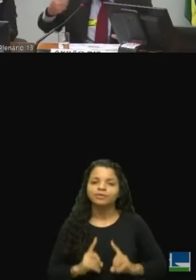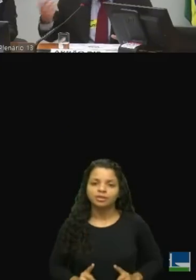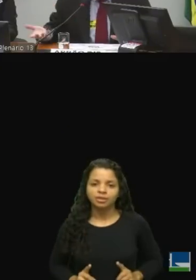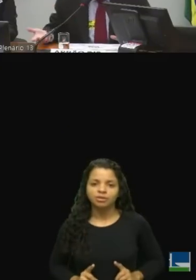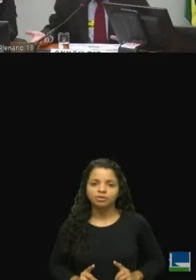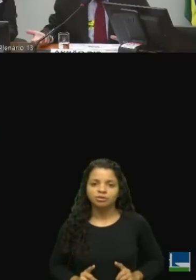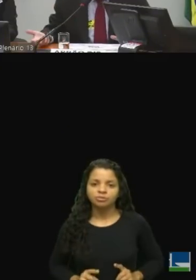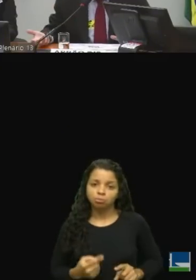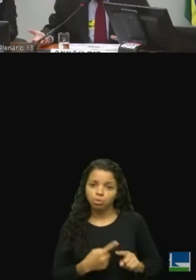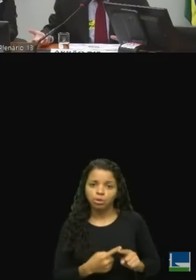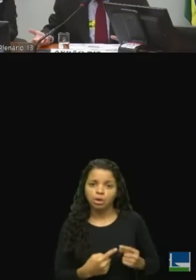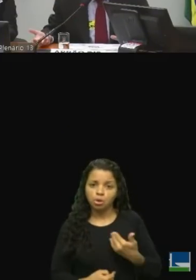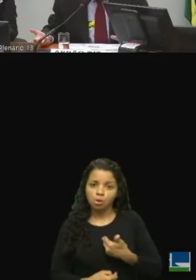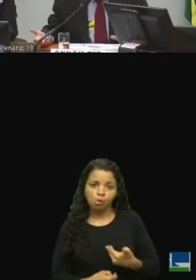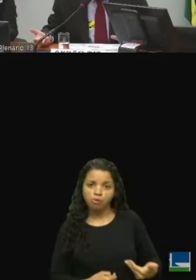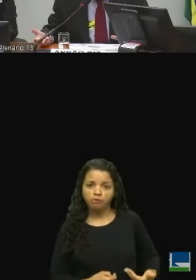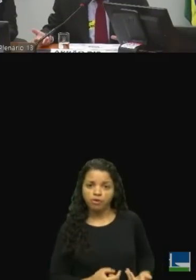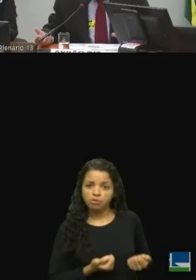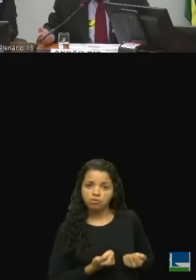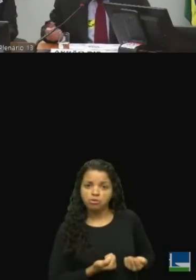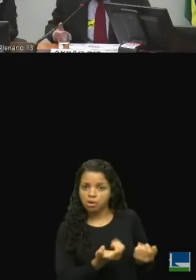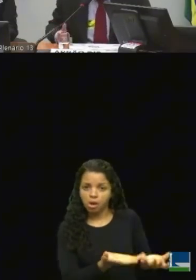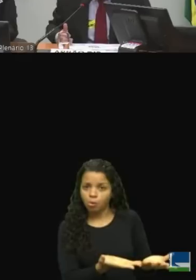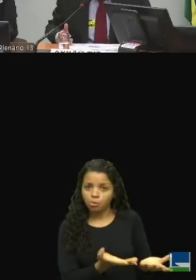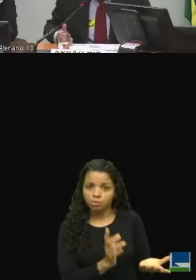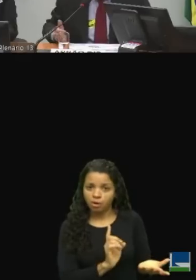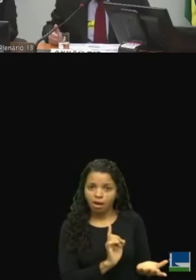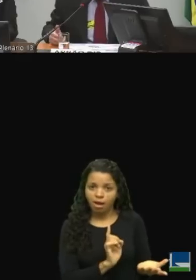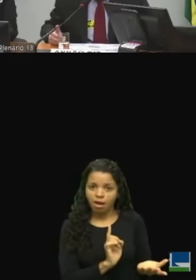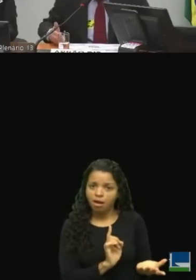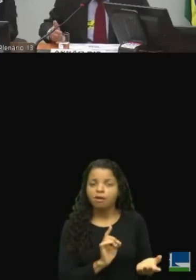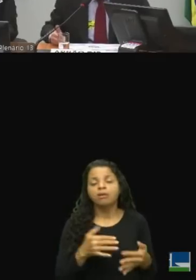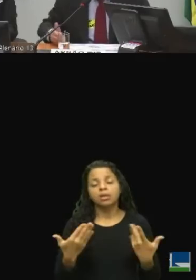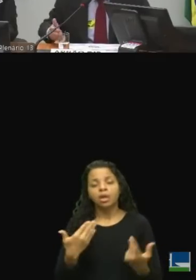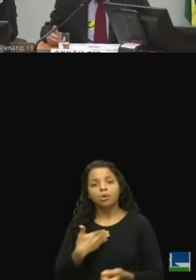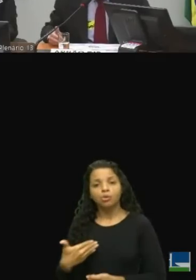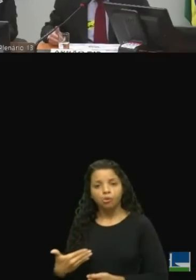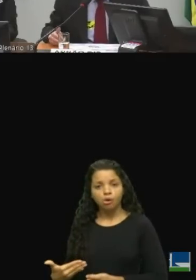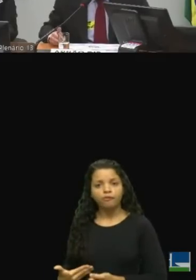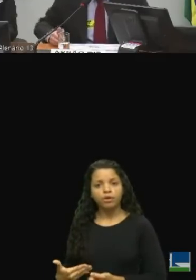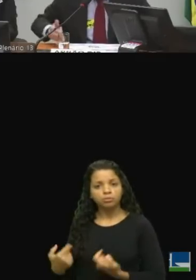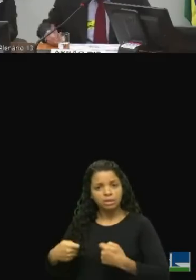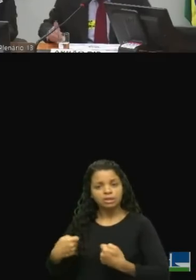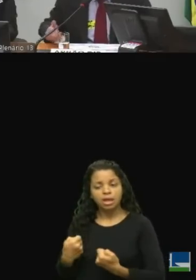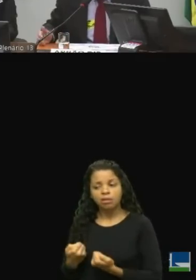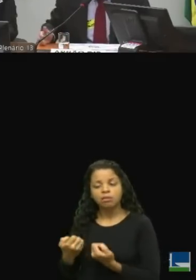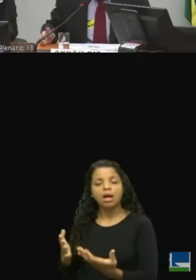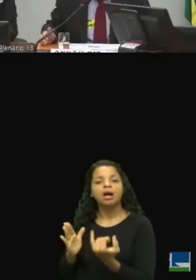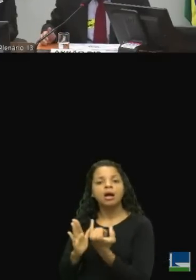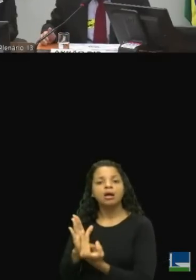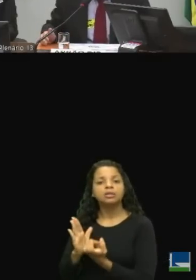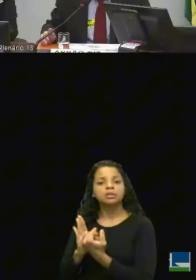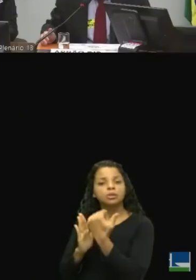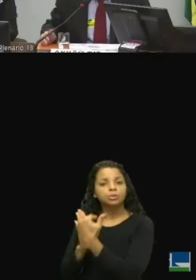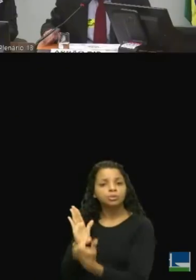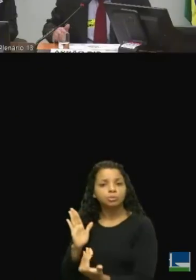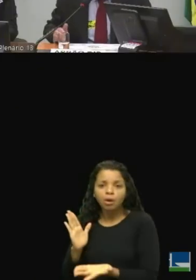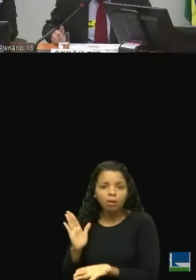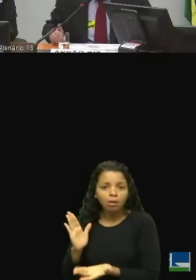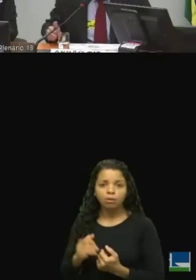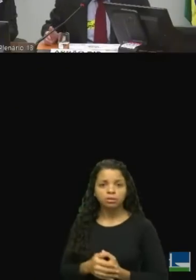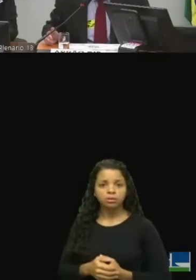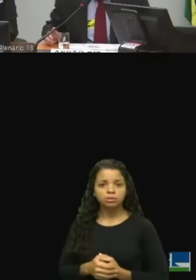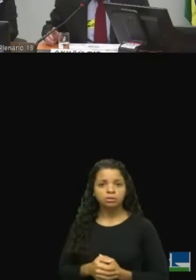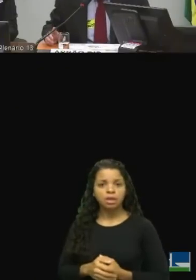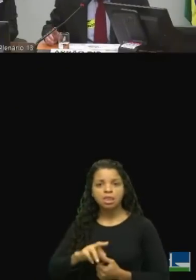não oferece em contrapartida, o governo, no mínimo, tem que oferecer isenção desses impostos para essas pessoas. Isso não